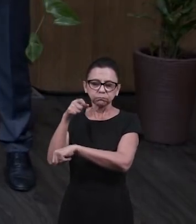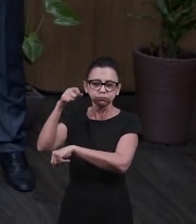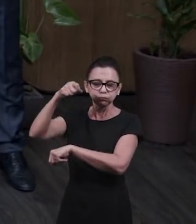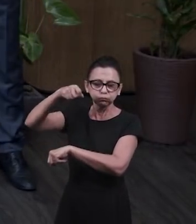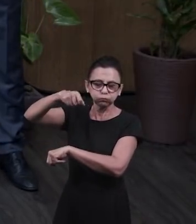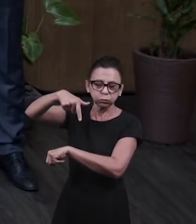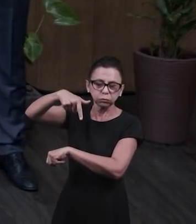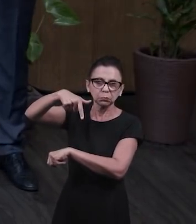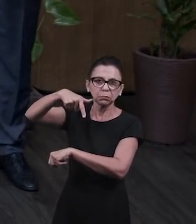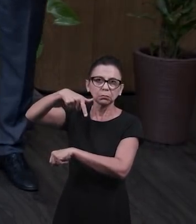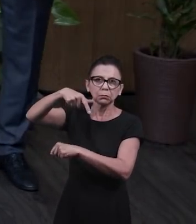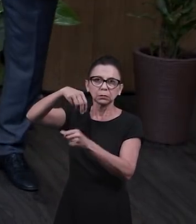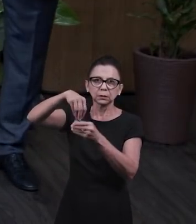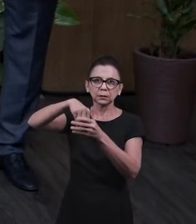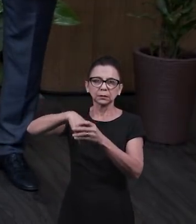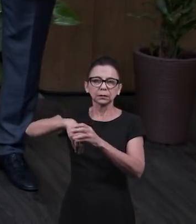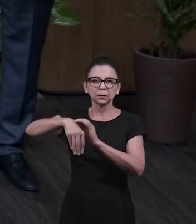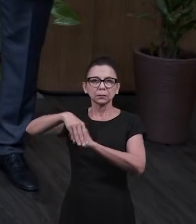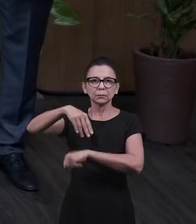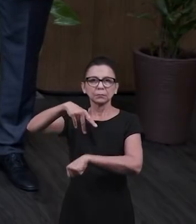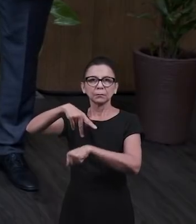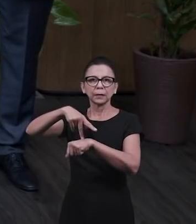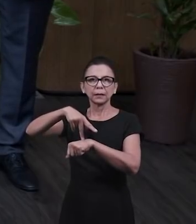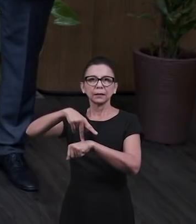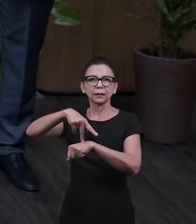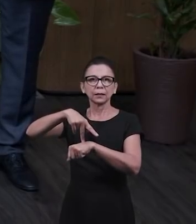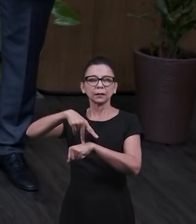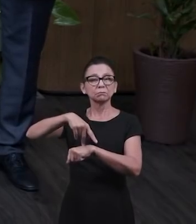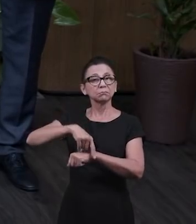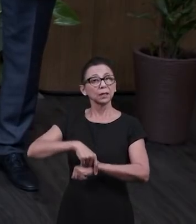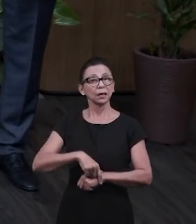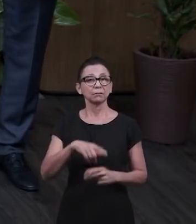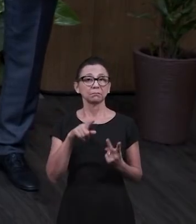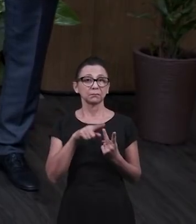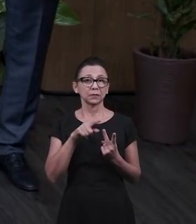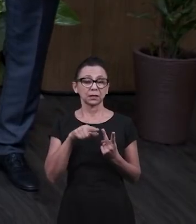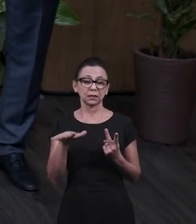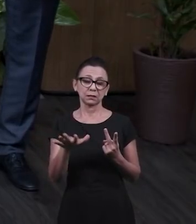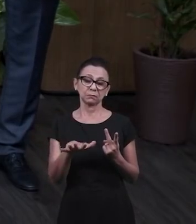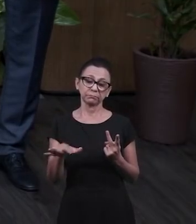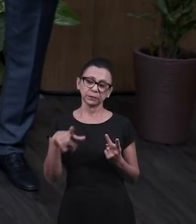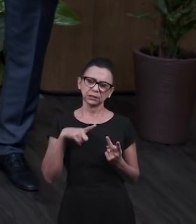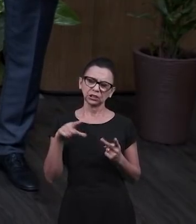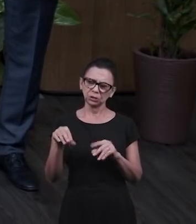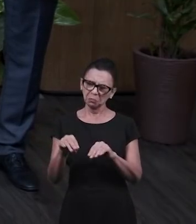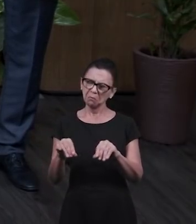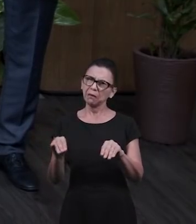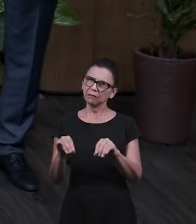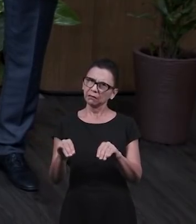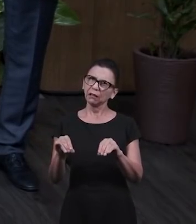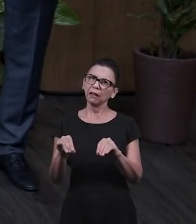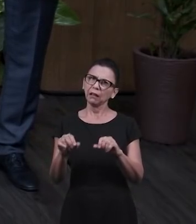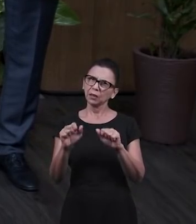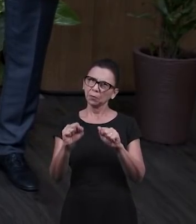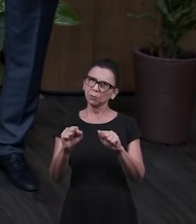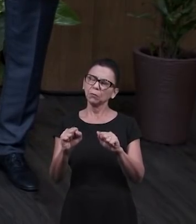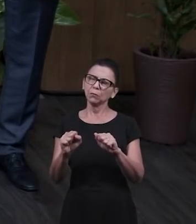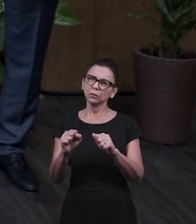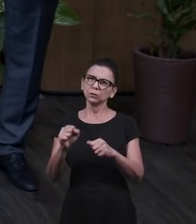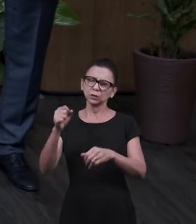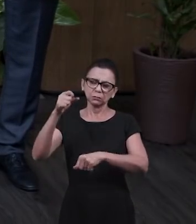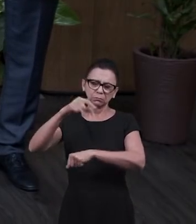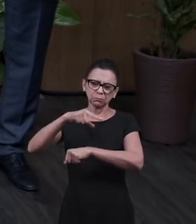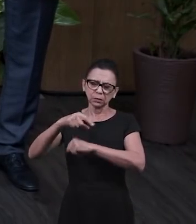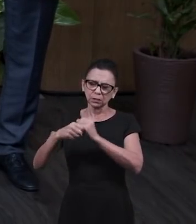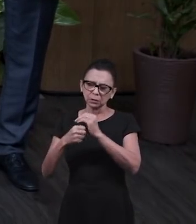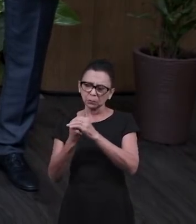Então, esse segundo terreno até tinha alguma terra que poderia desenvolver a semente, mas